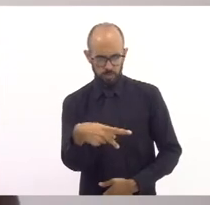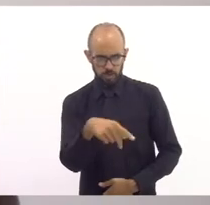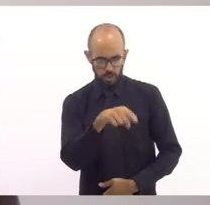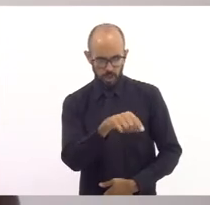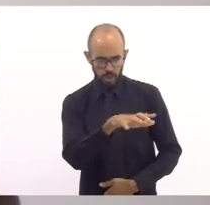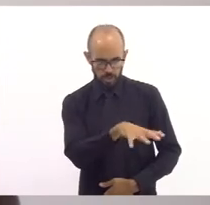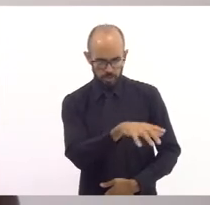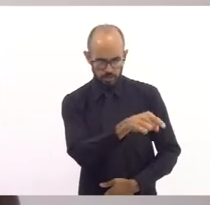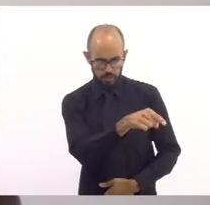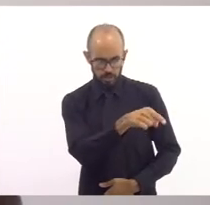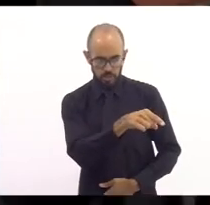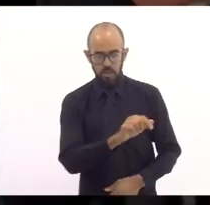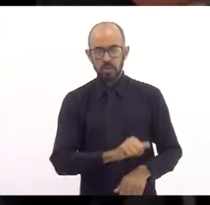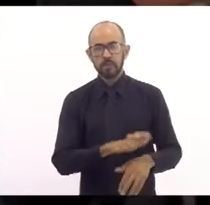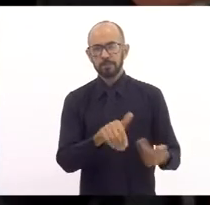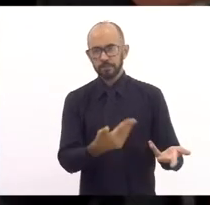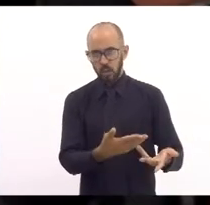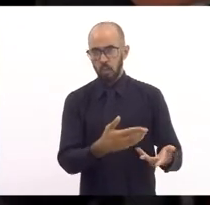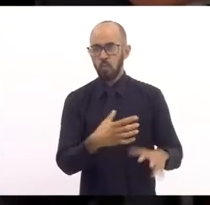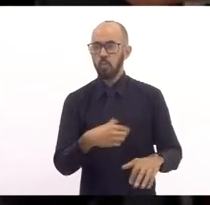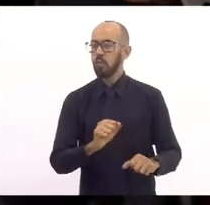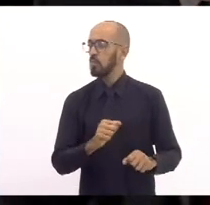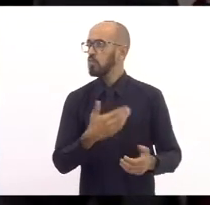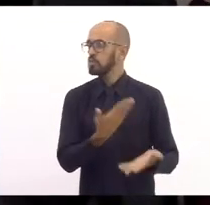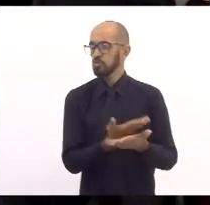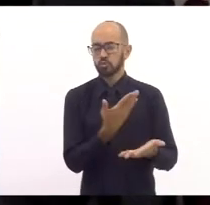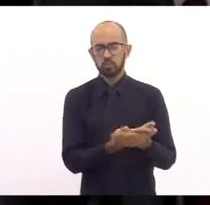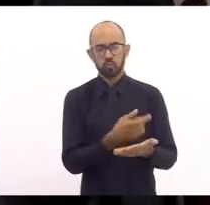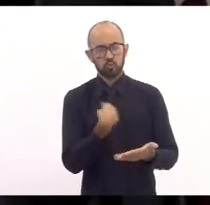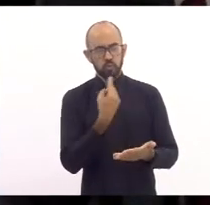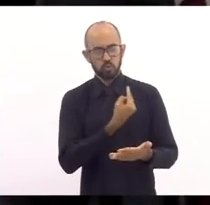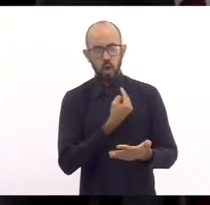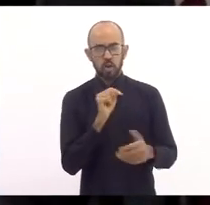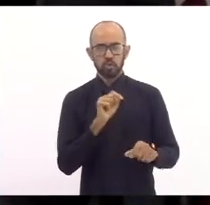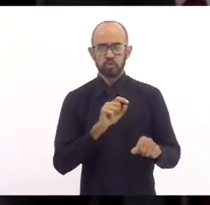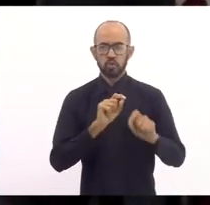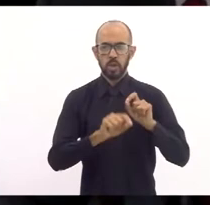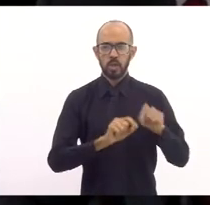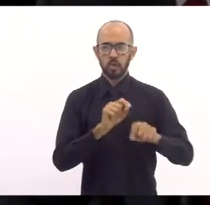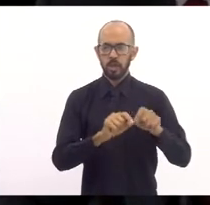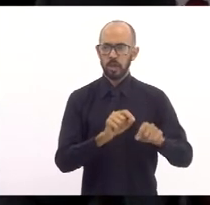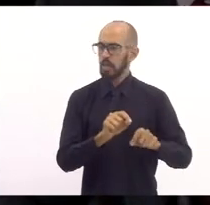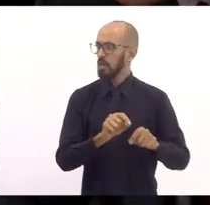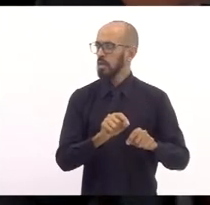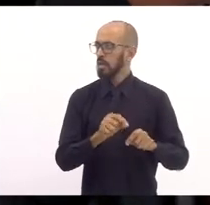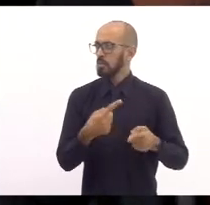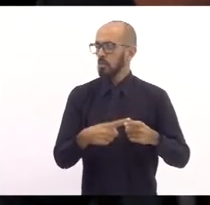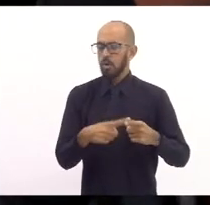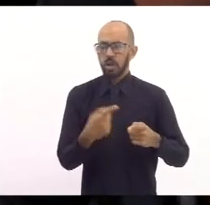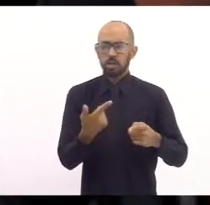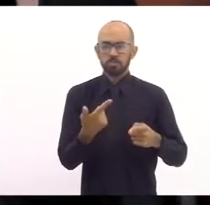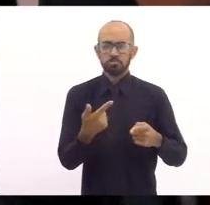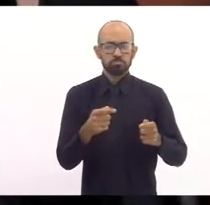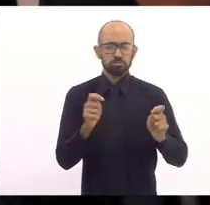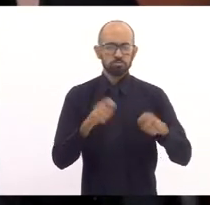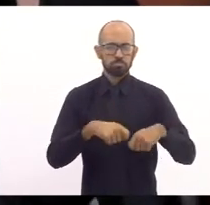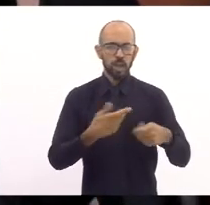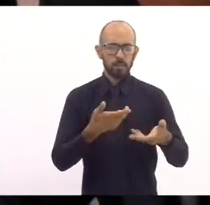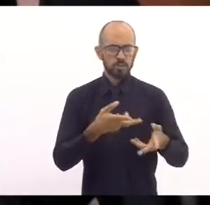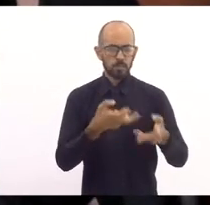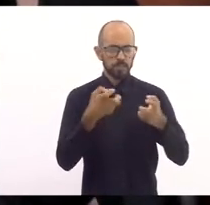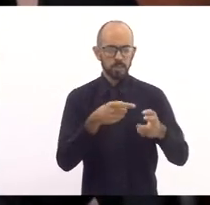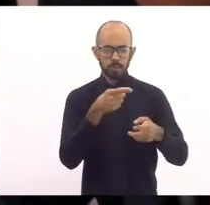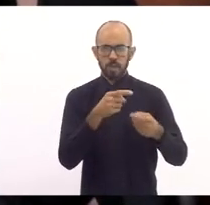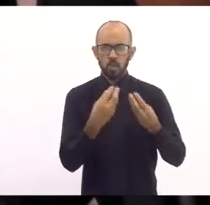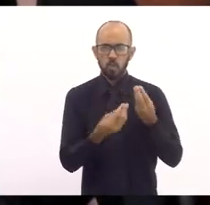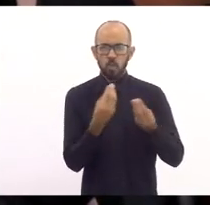apresentado. O cruzamento nós estamos trazendo aqui para quando eu pegar, e também o indicativo do desconforto do ponto de vista de resultado, de chegar